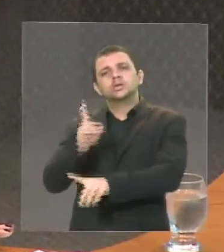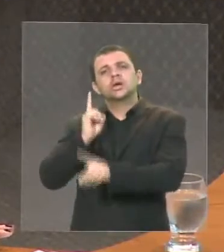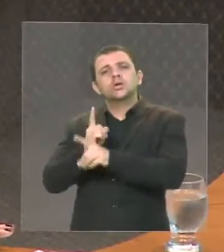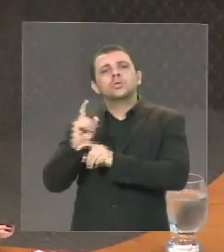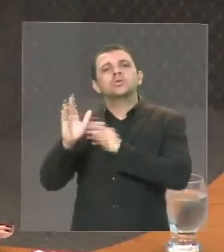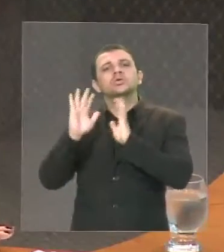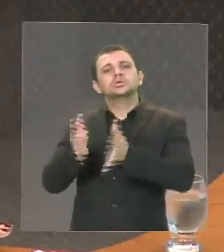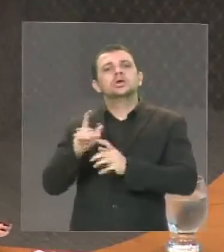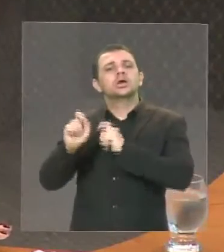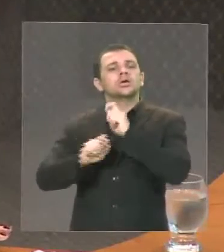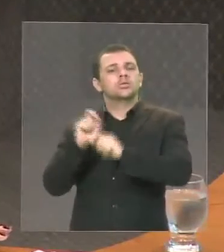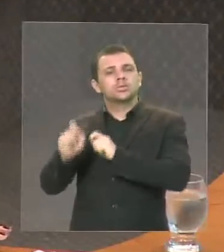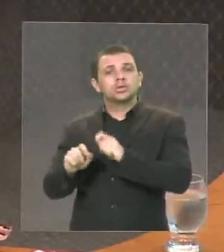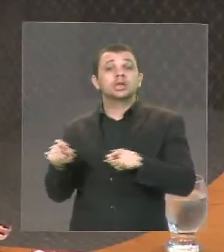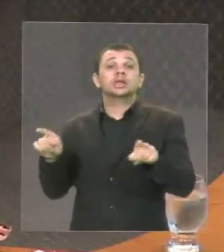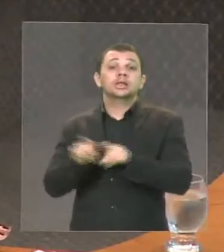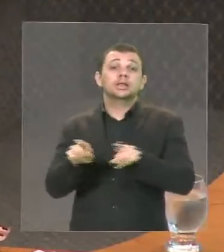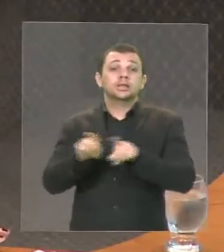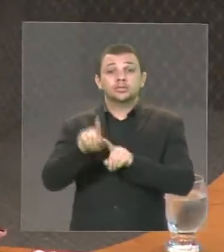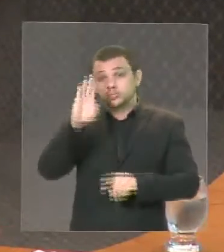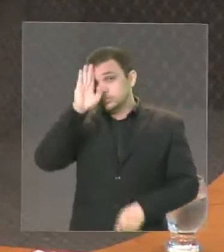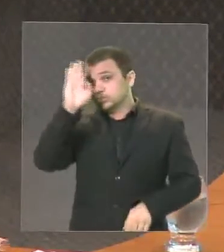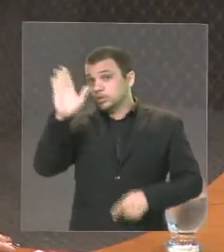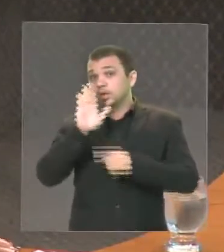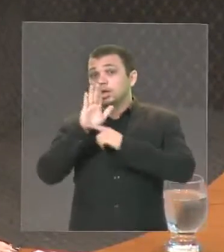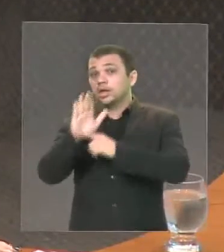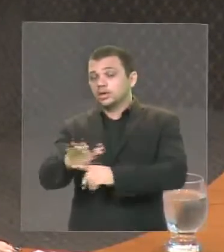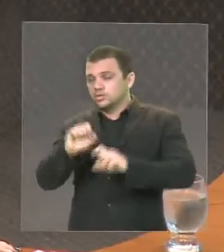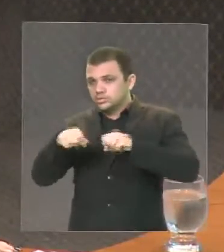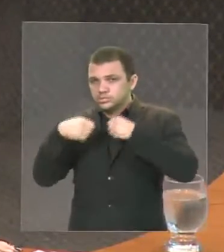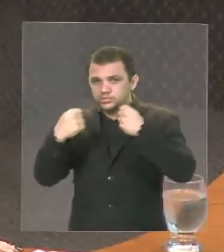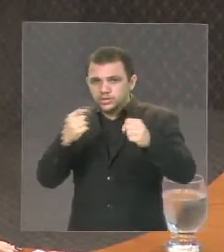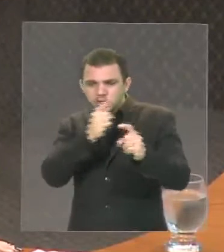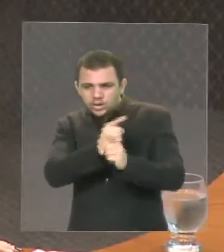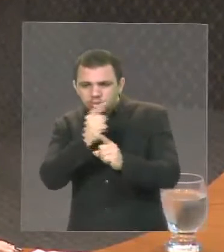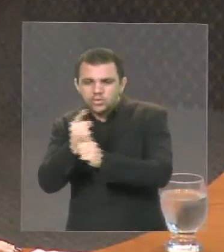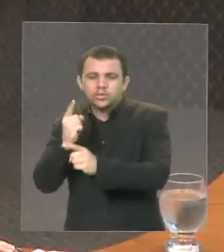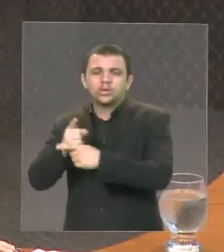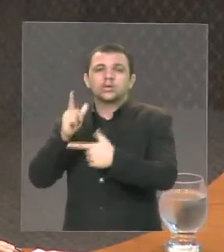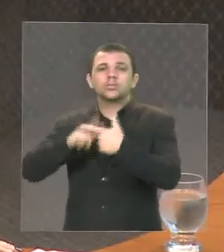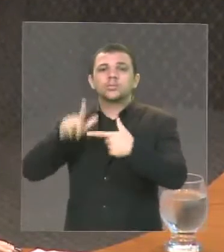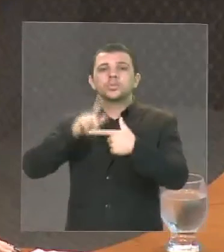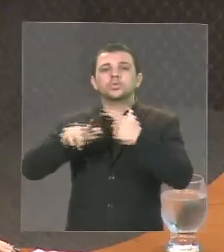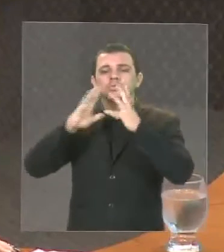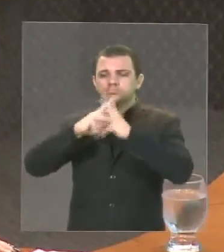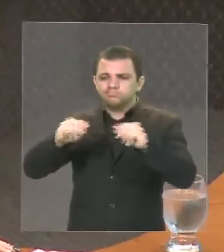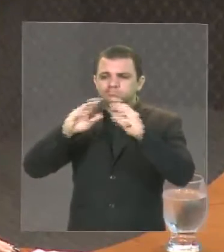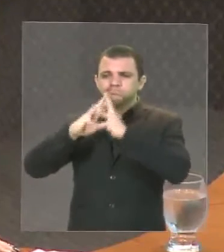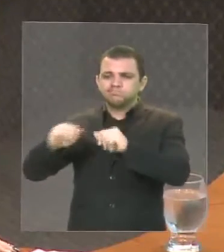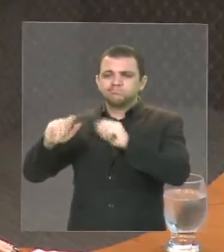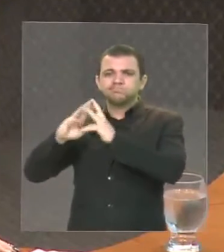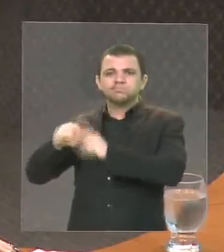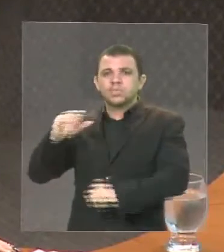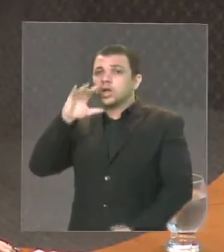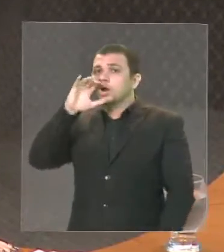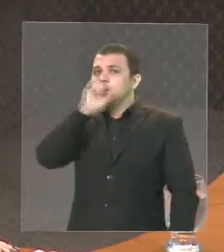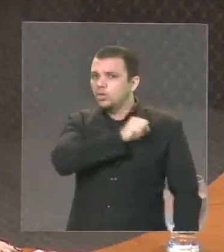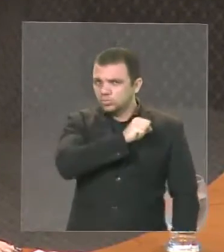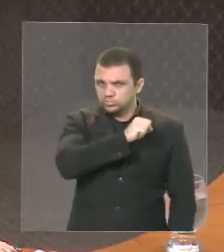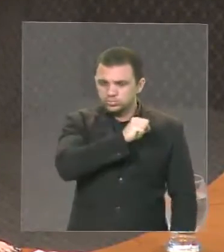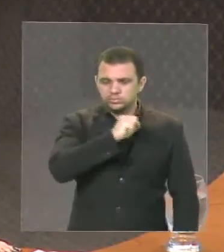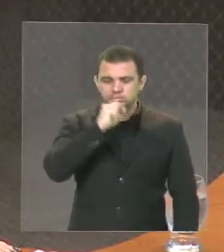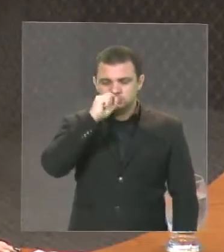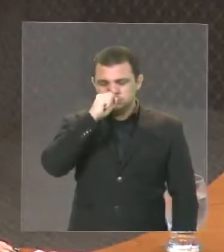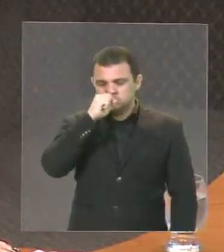principalmente, ajudar a buscar soluções imediatas para os problemas